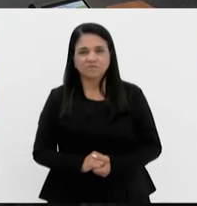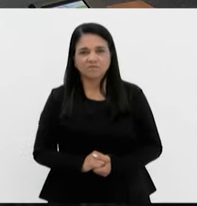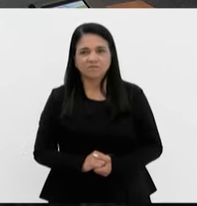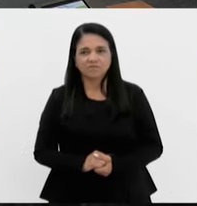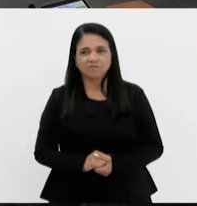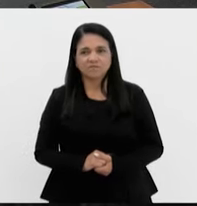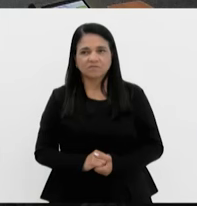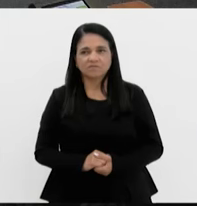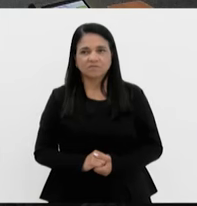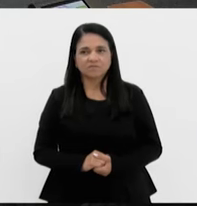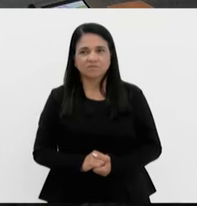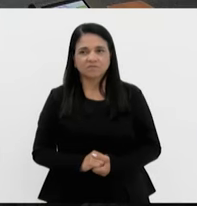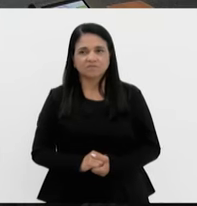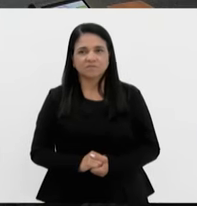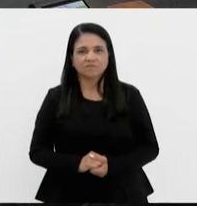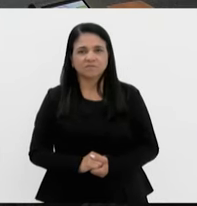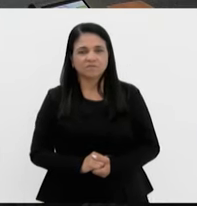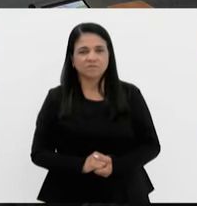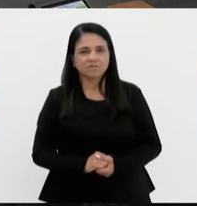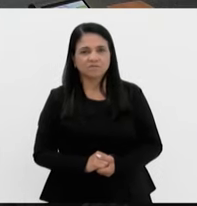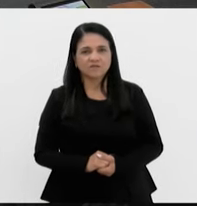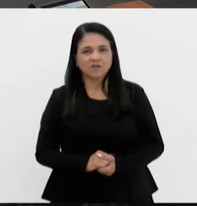Miranda vou